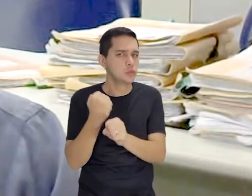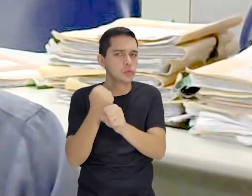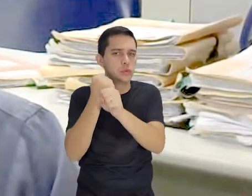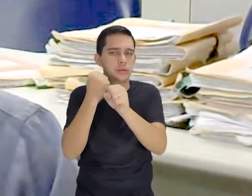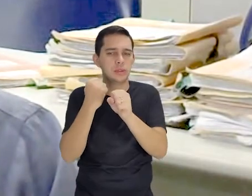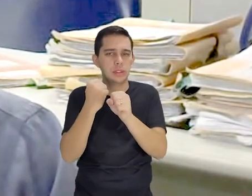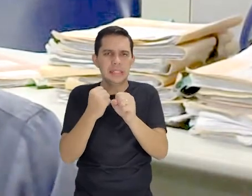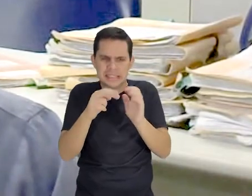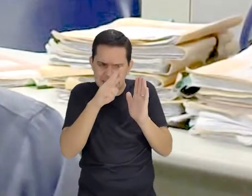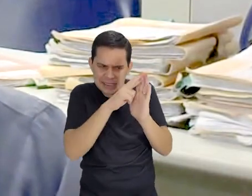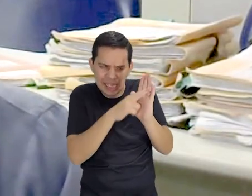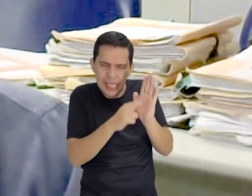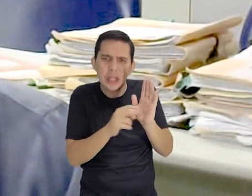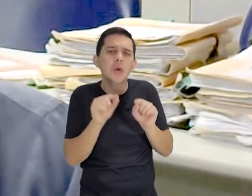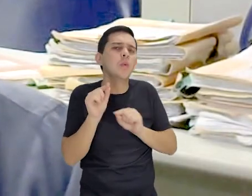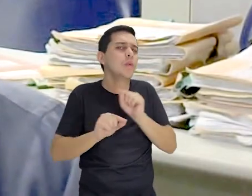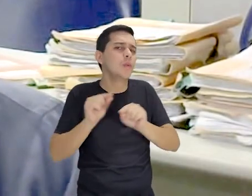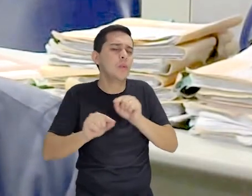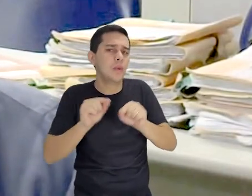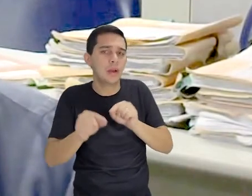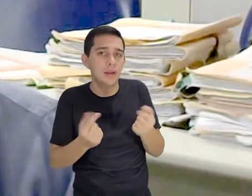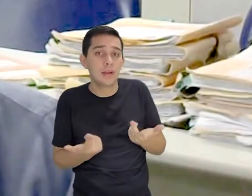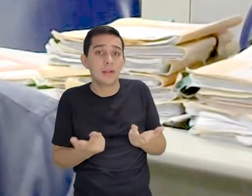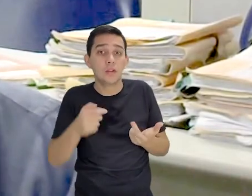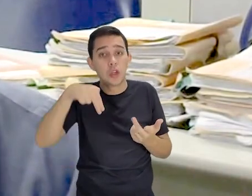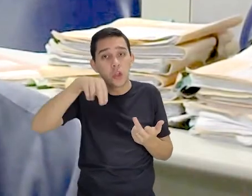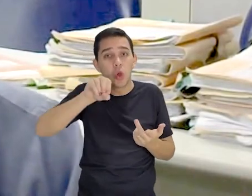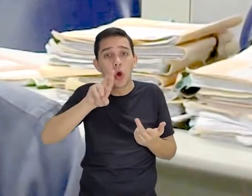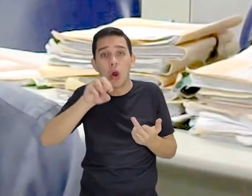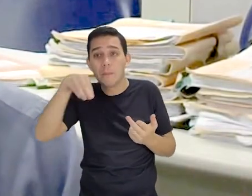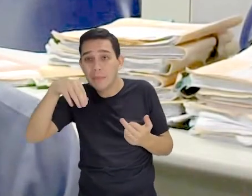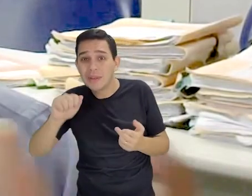normas técnicas, eu me refiro principalmente às normas de